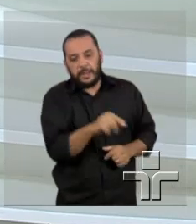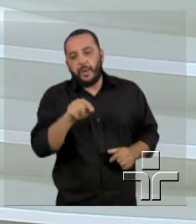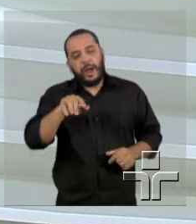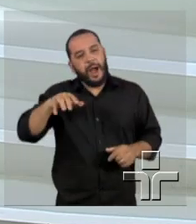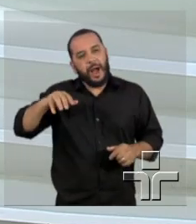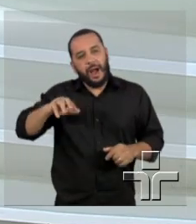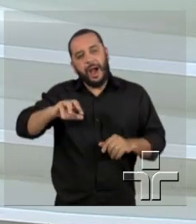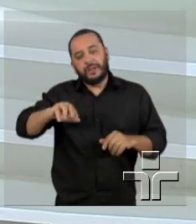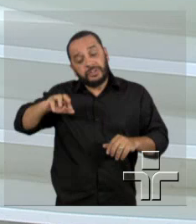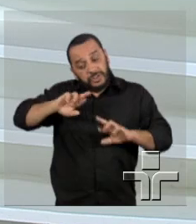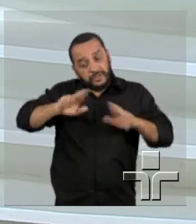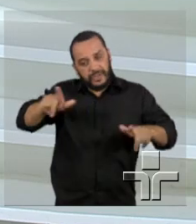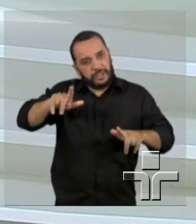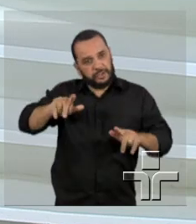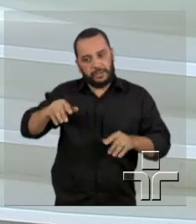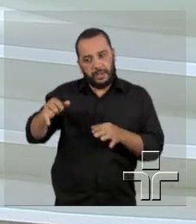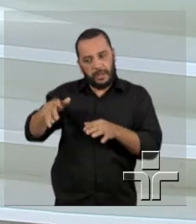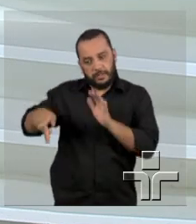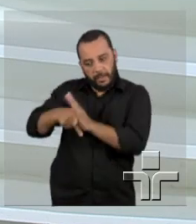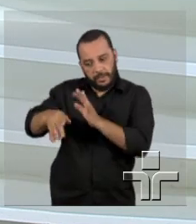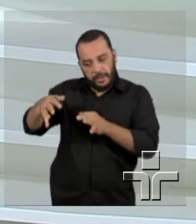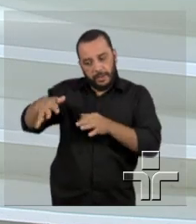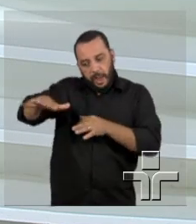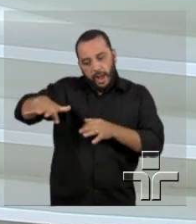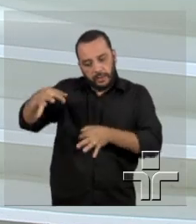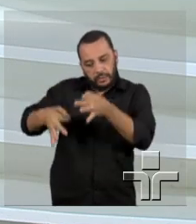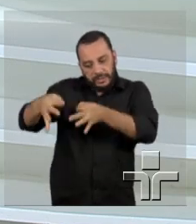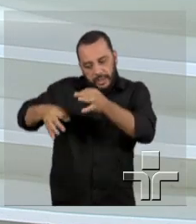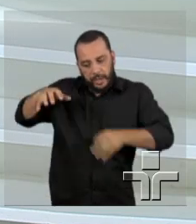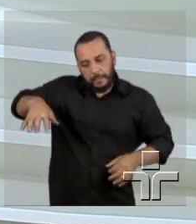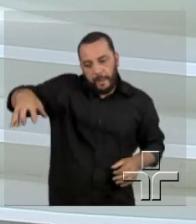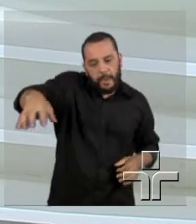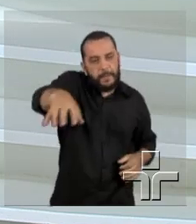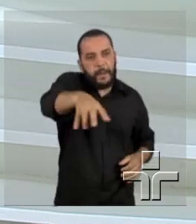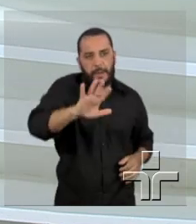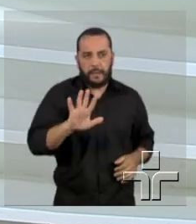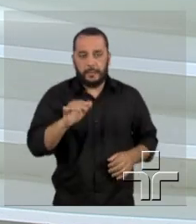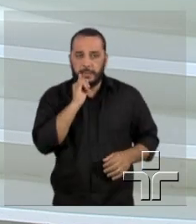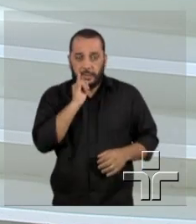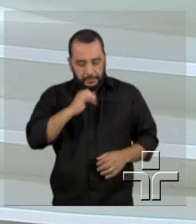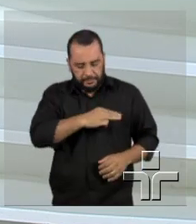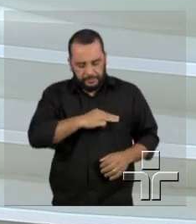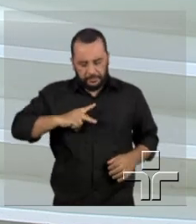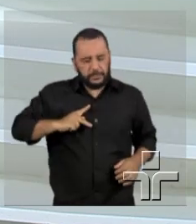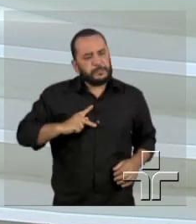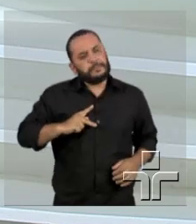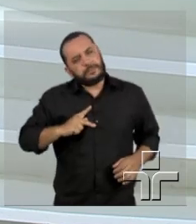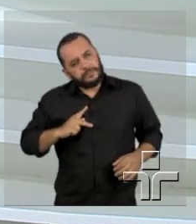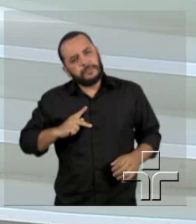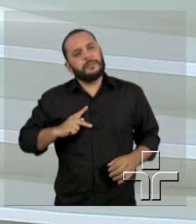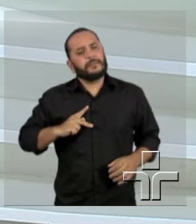O Ministério Público, por exemplo, no manejo das ações